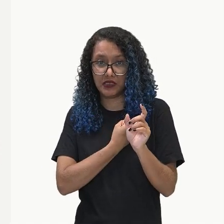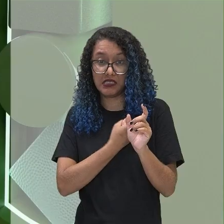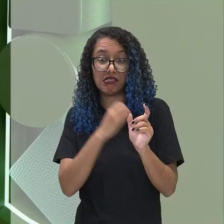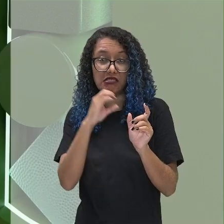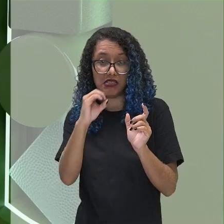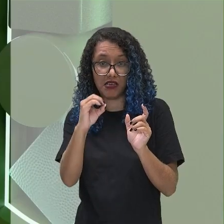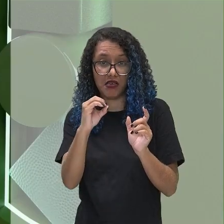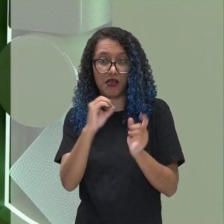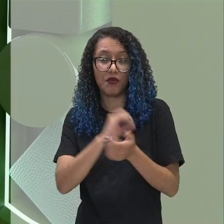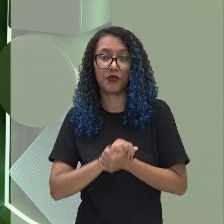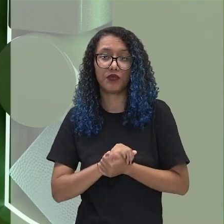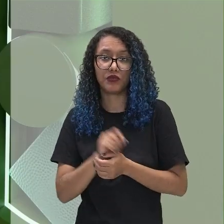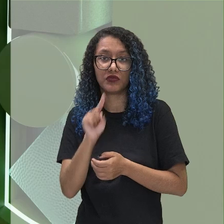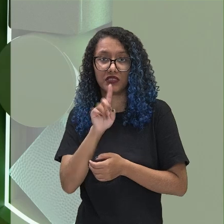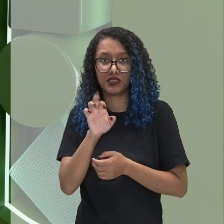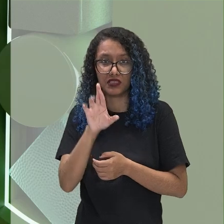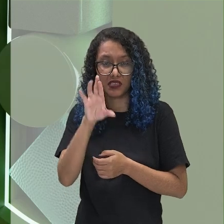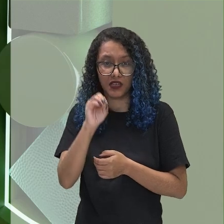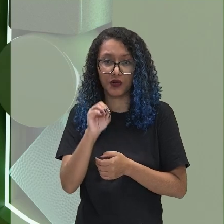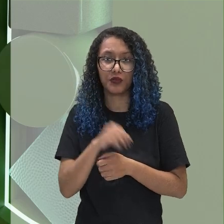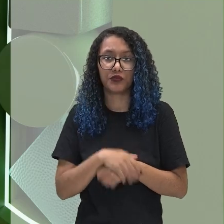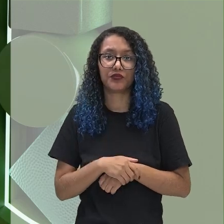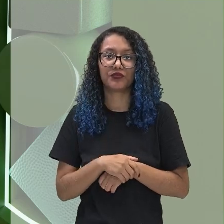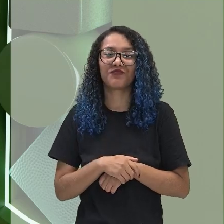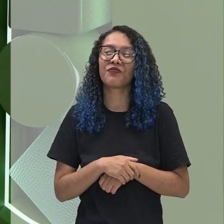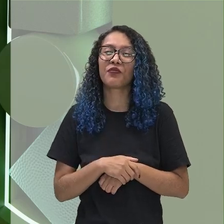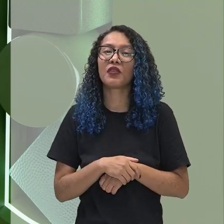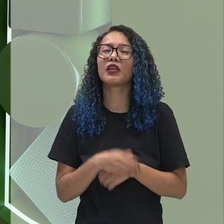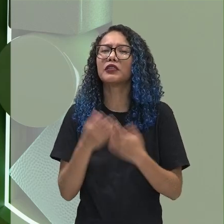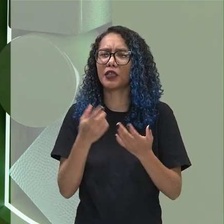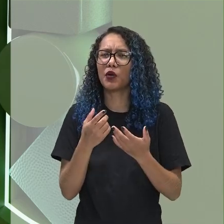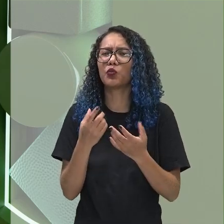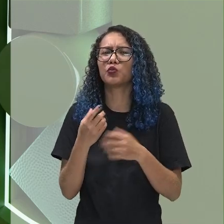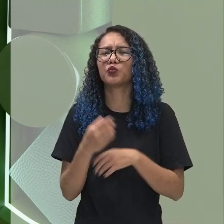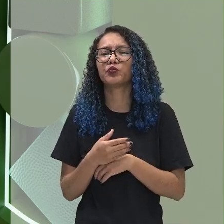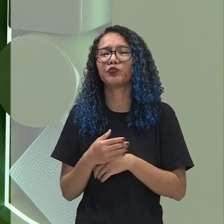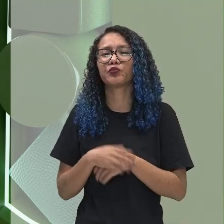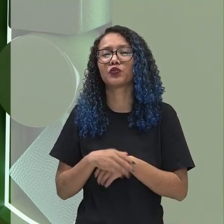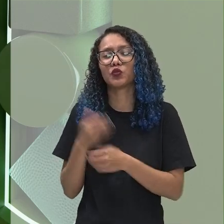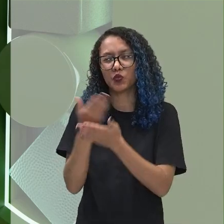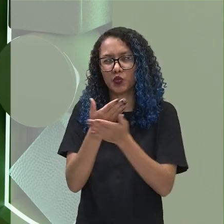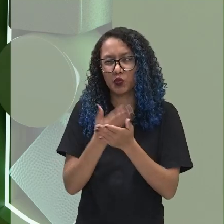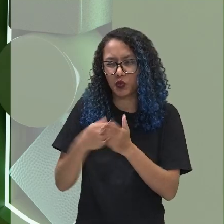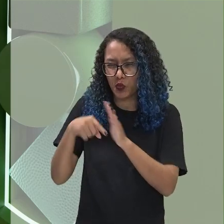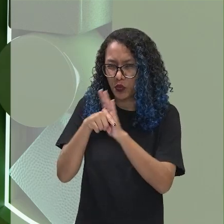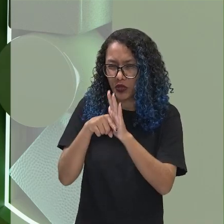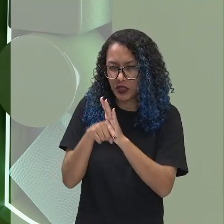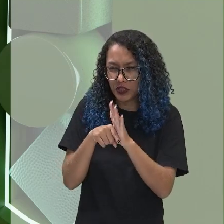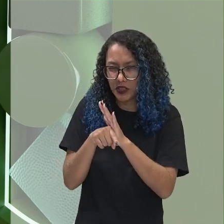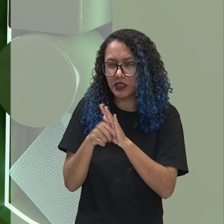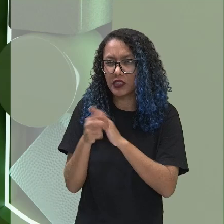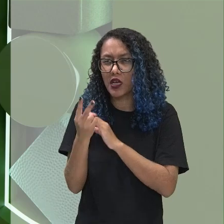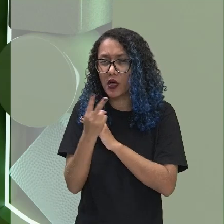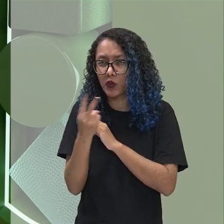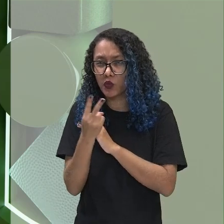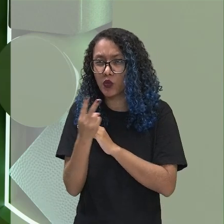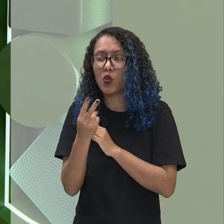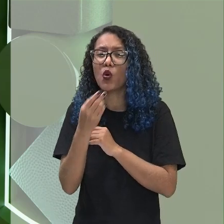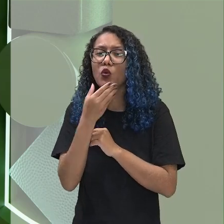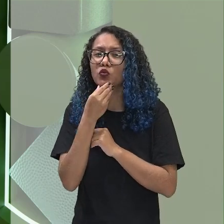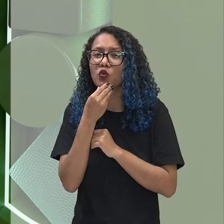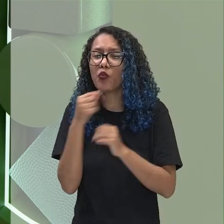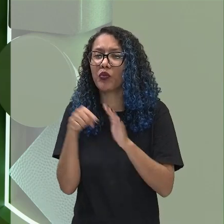foi identificado dentro das pesquisas desses 2 pesquisadores, o Fahrenheit e